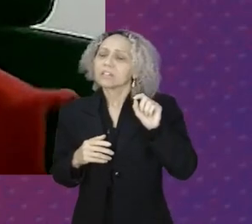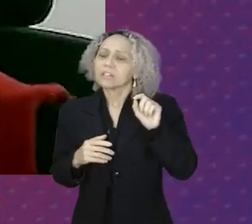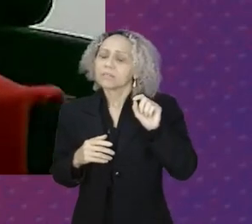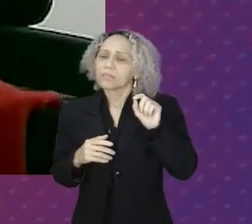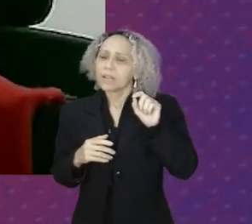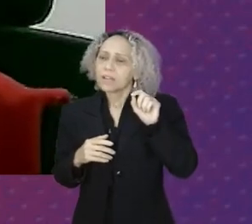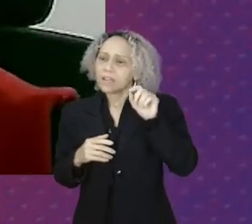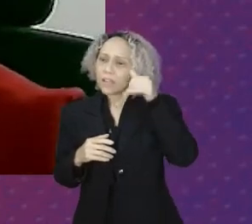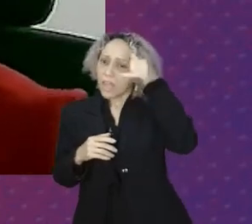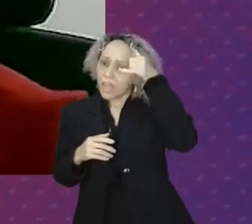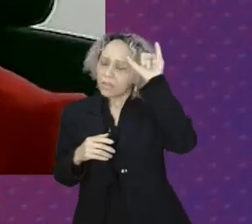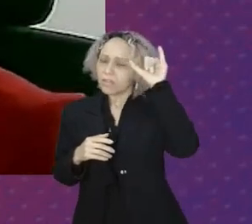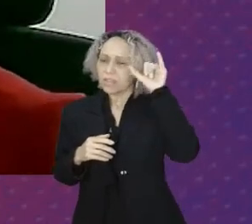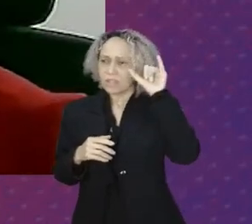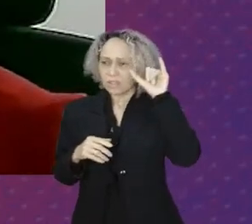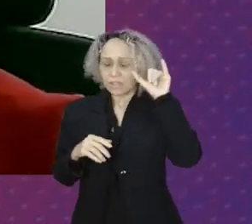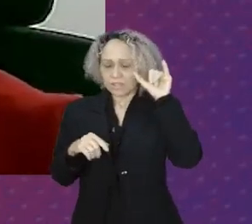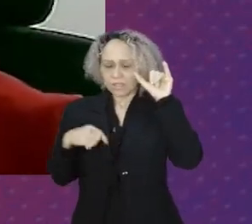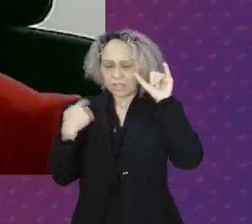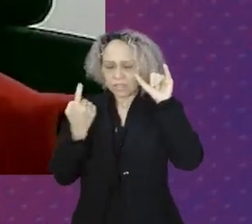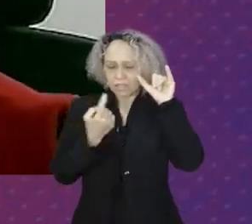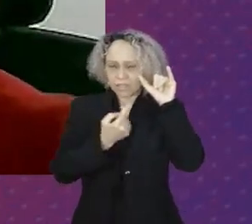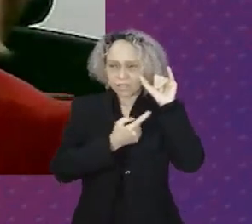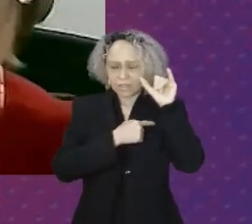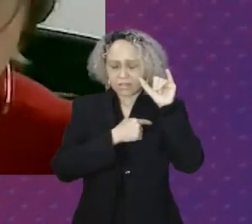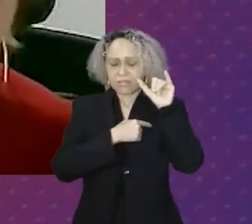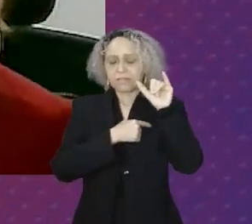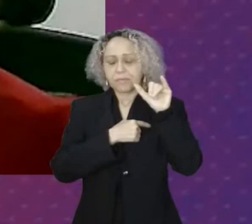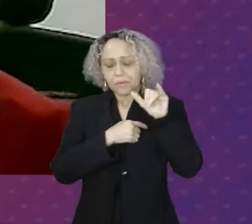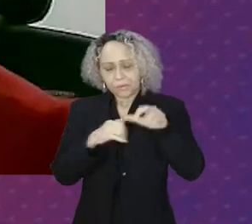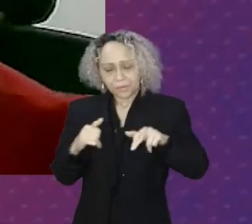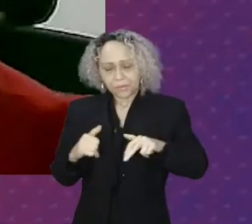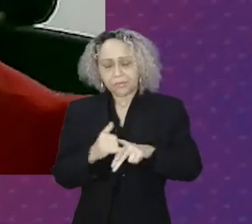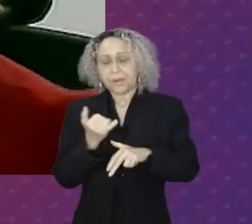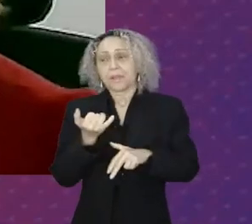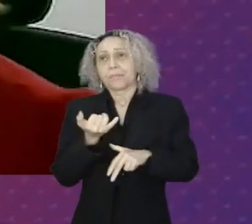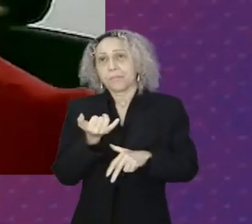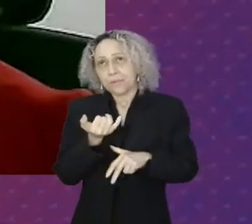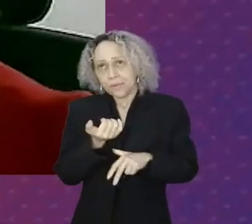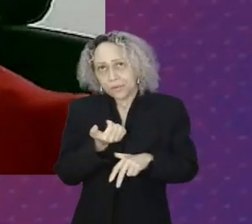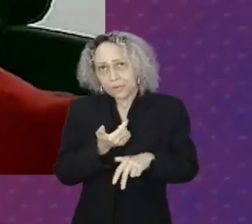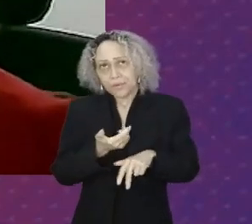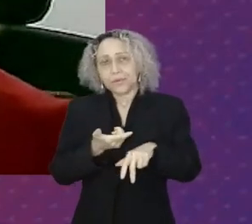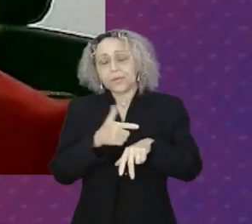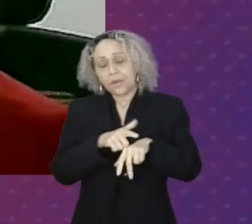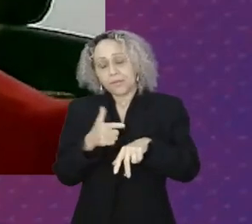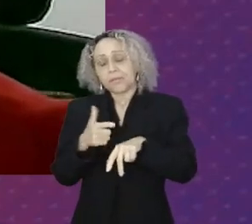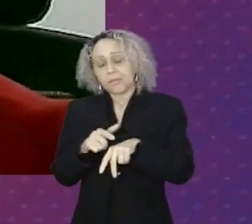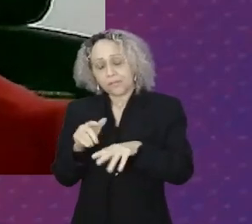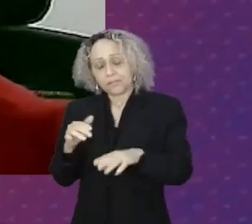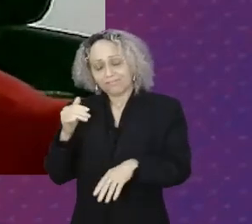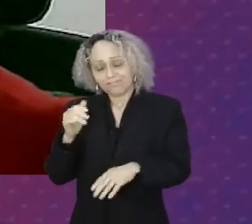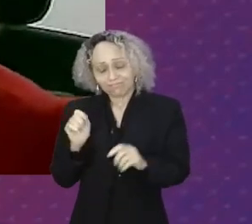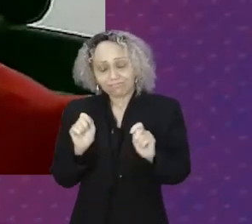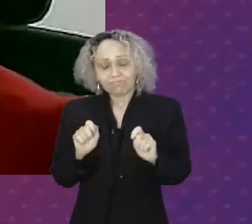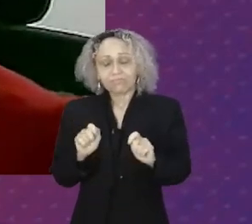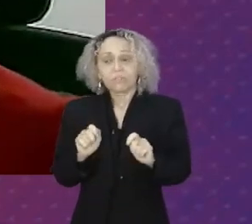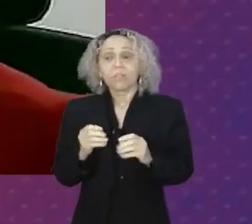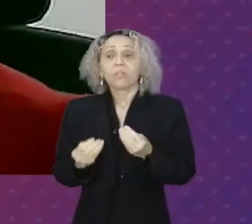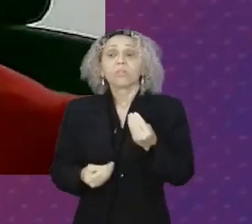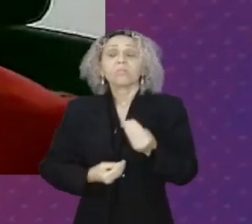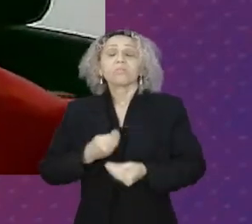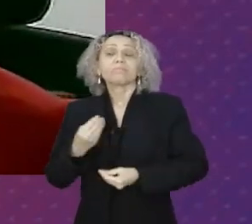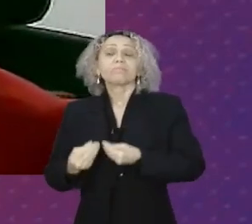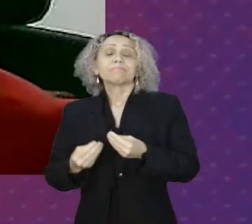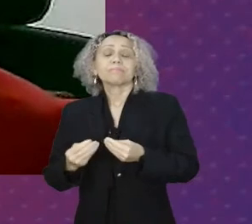que evitemos comportamentos desta natureza ou decisões equivocadas, foi uma